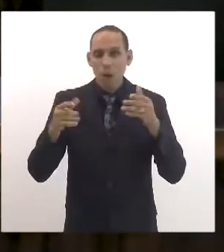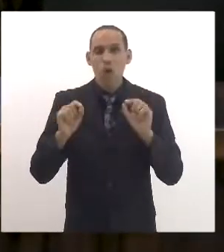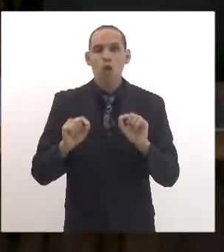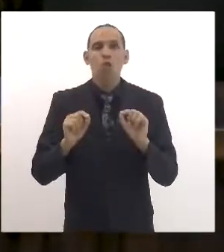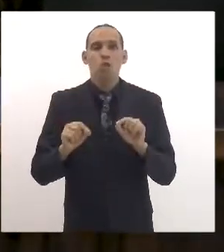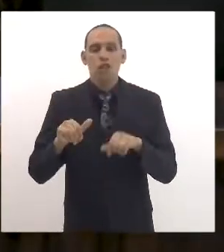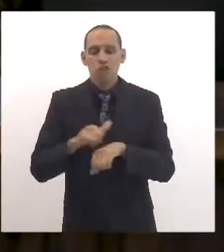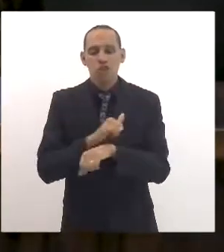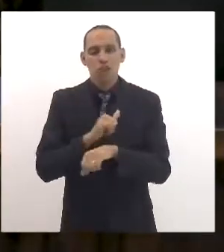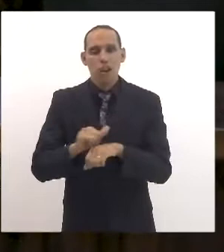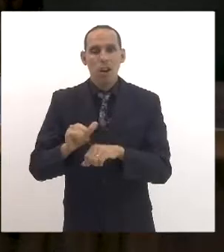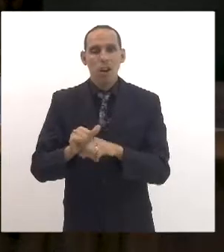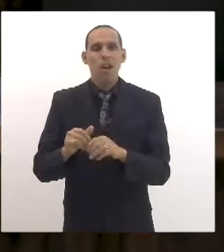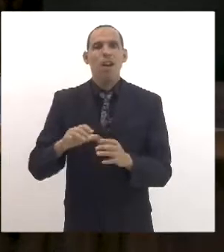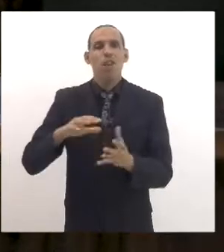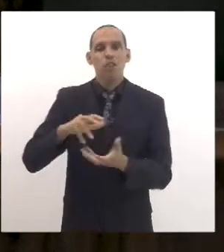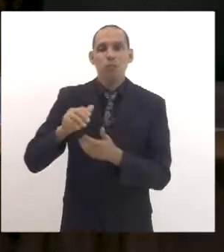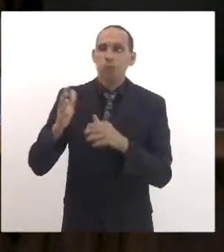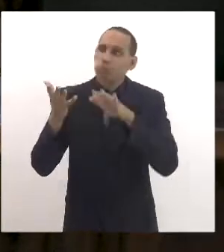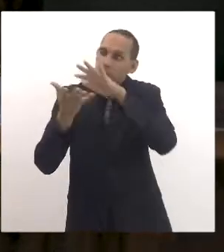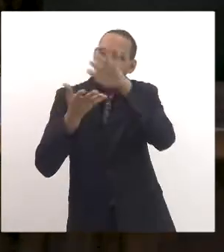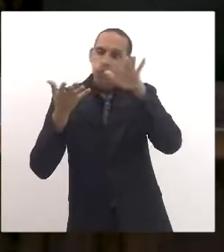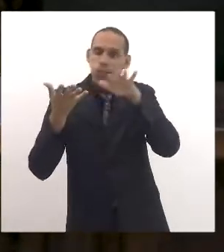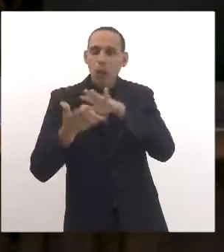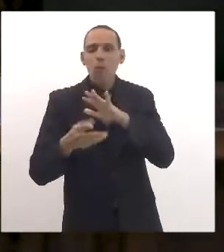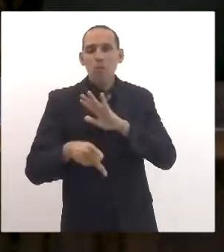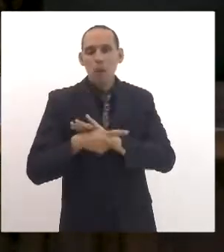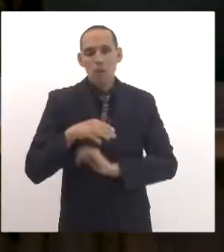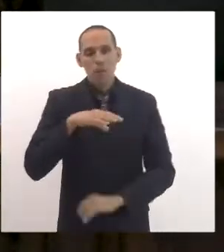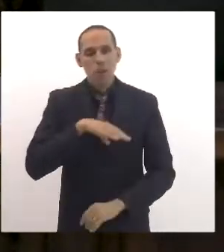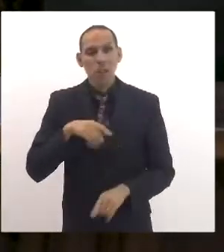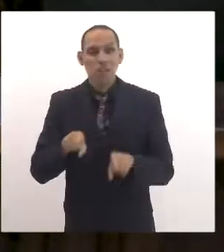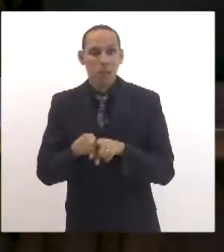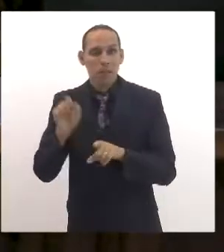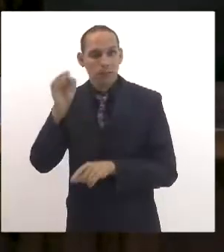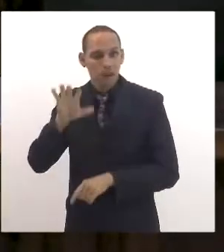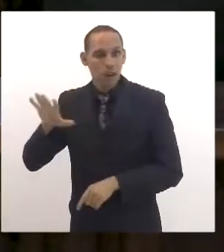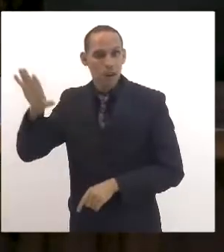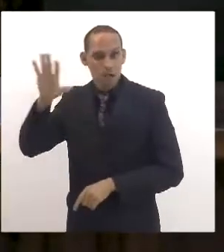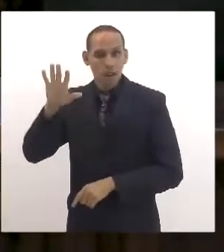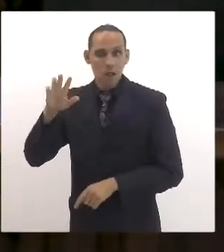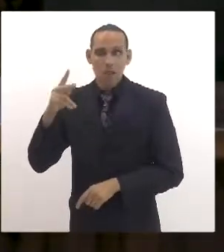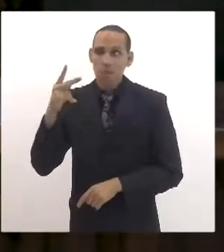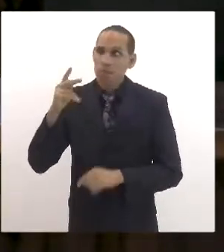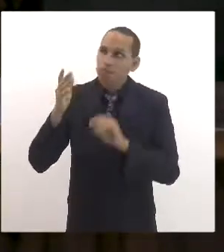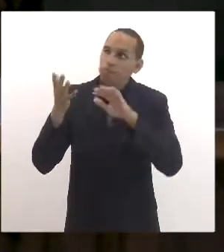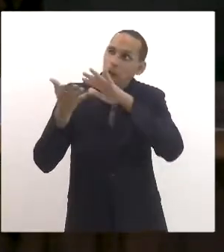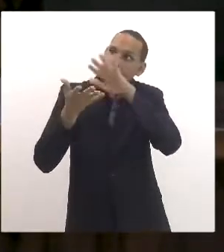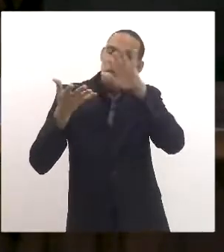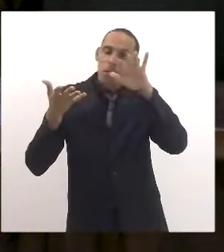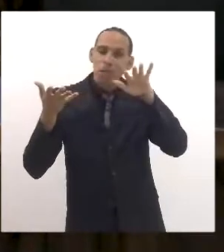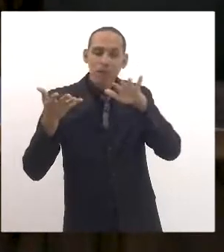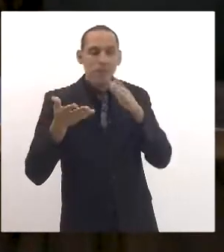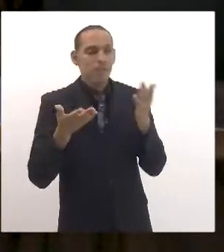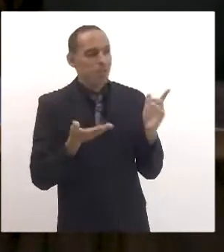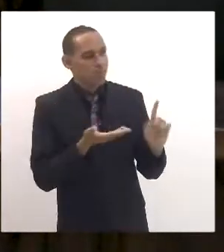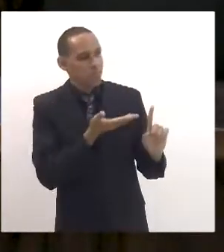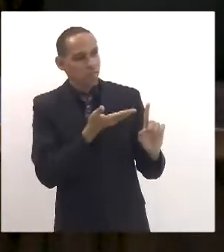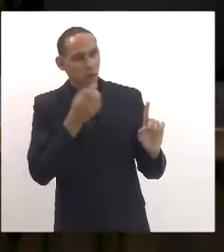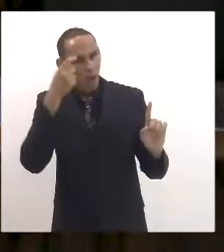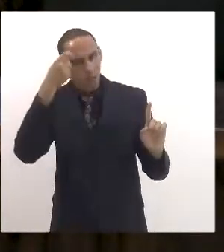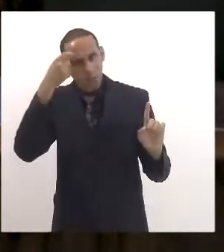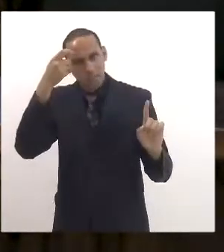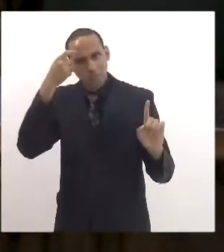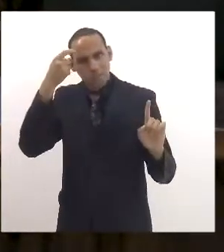Portuguesa, ajudando a desenvolver também a Estratégia Europeia para o Espaço. Como se vê, trata-se de uma mente brilhante que